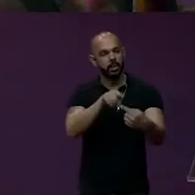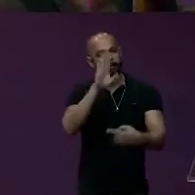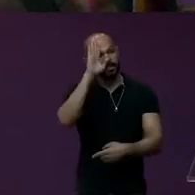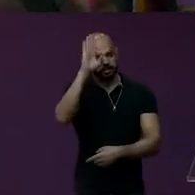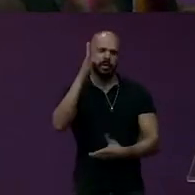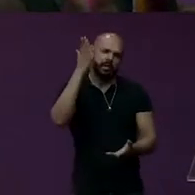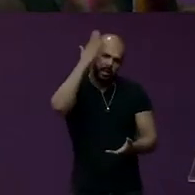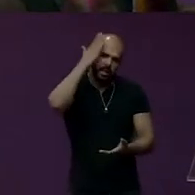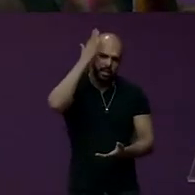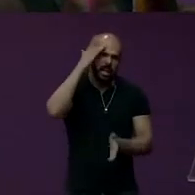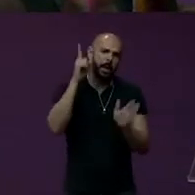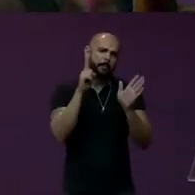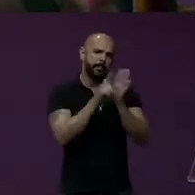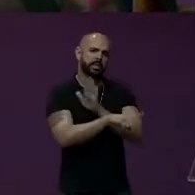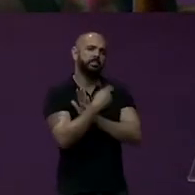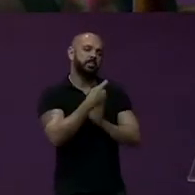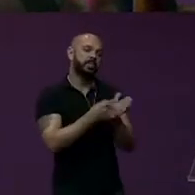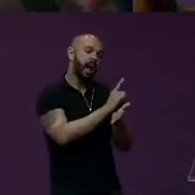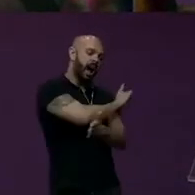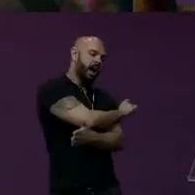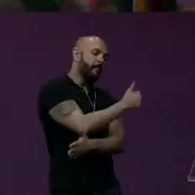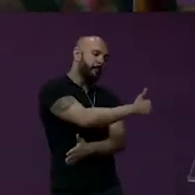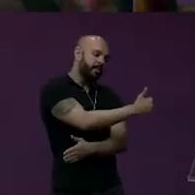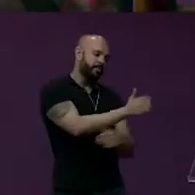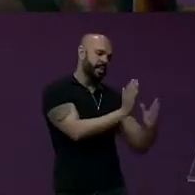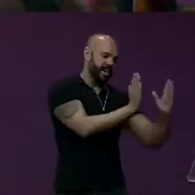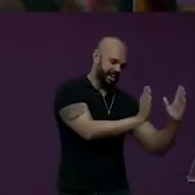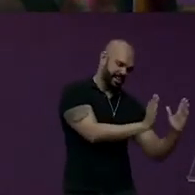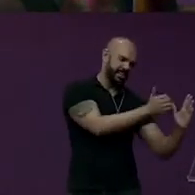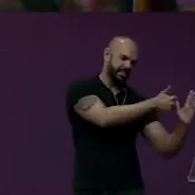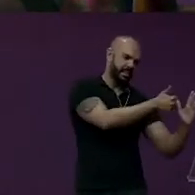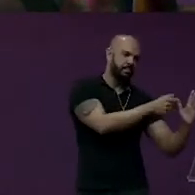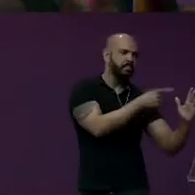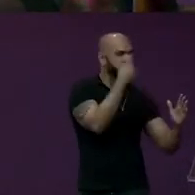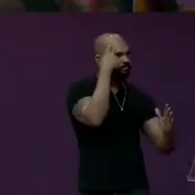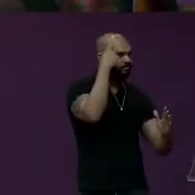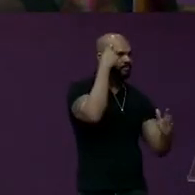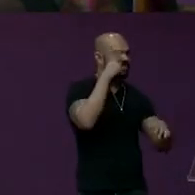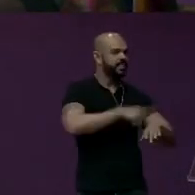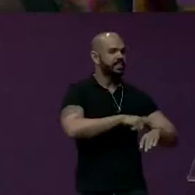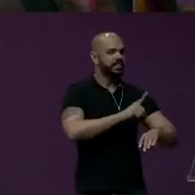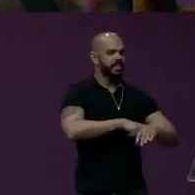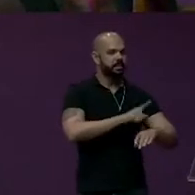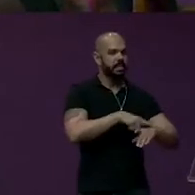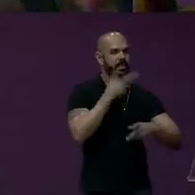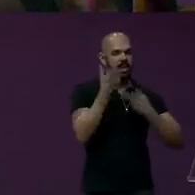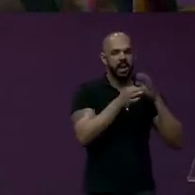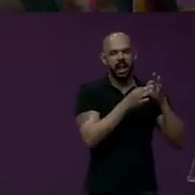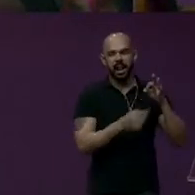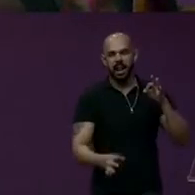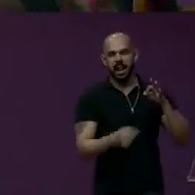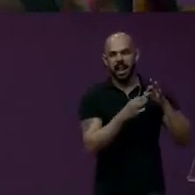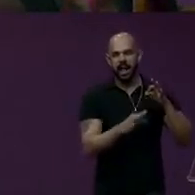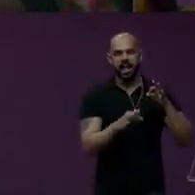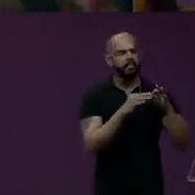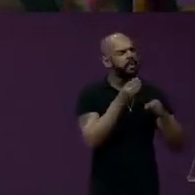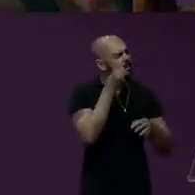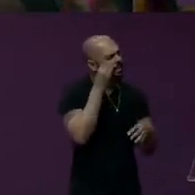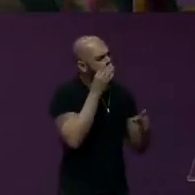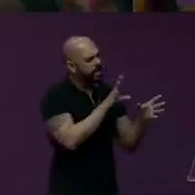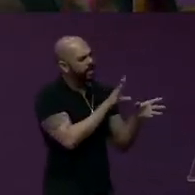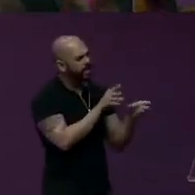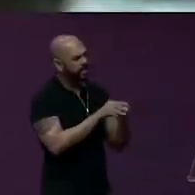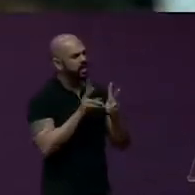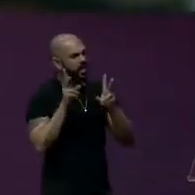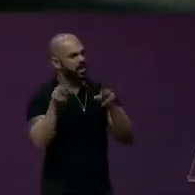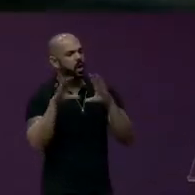principais? Eu sei que essa é uma pergunta que eu devia ter feito a primeira lá no início, né? Para você ter todo o tempo para falar disso, mas tentando resumir, igual o